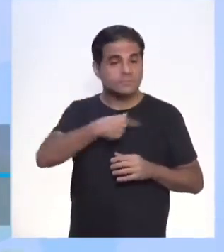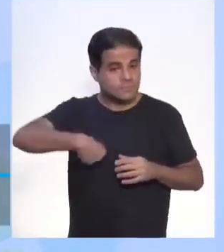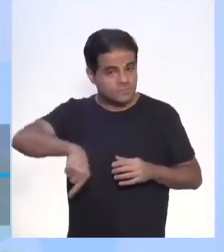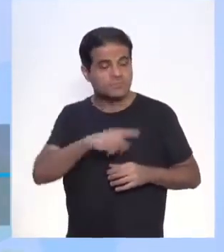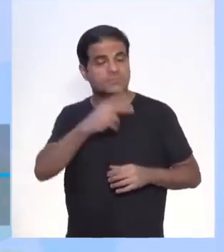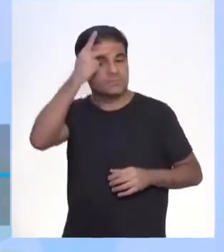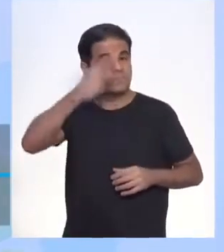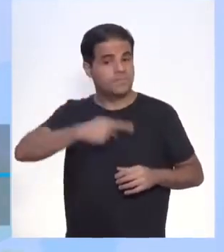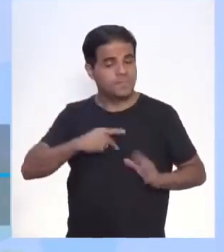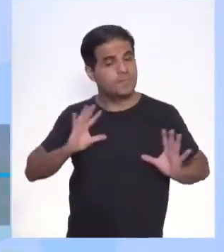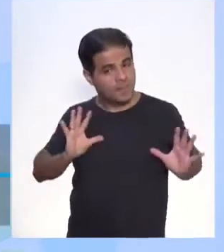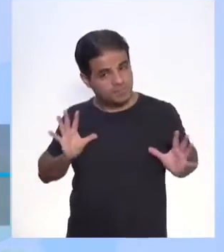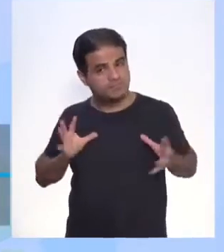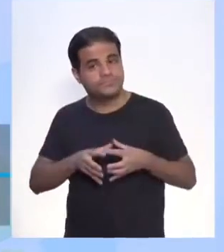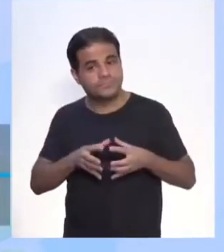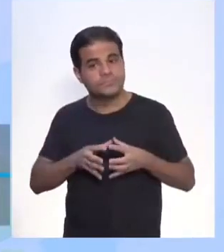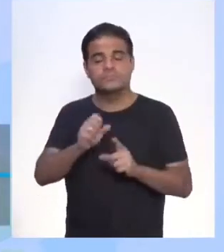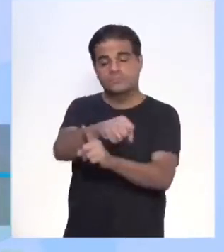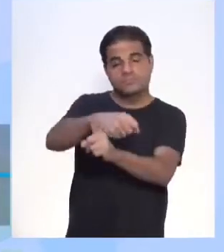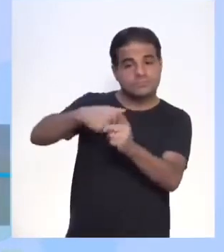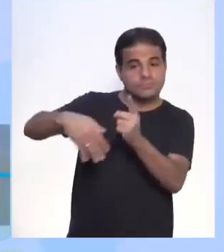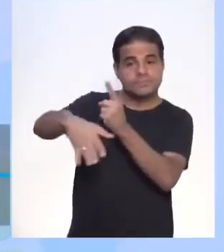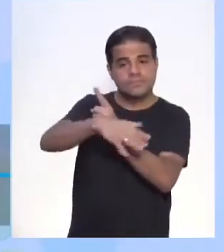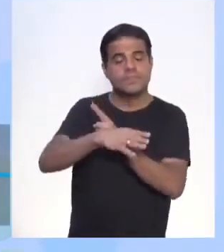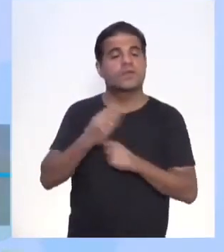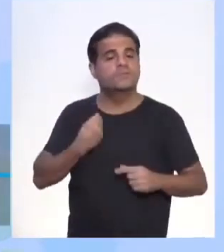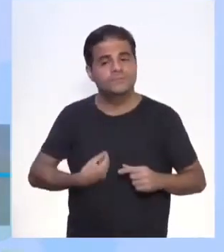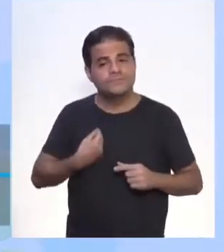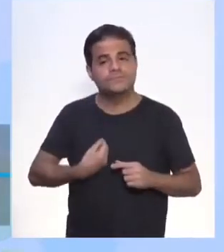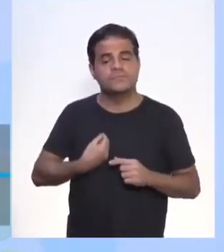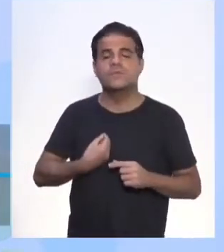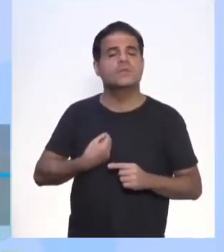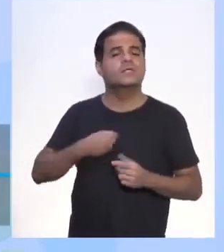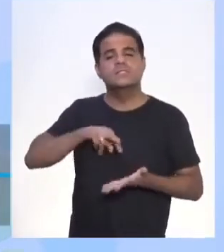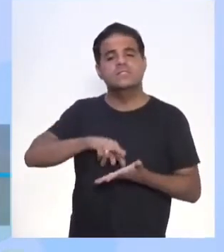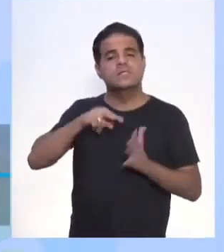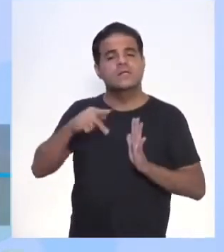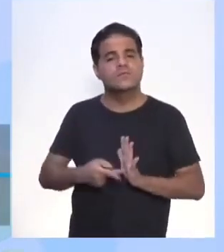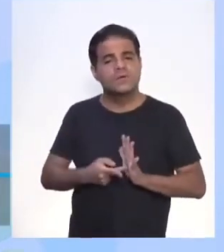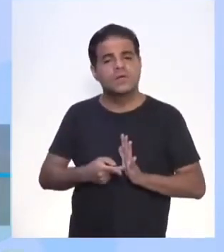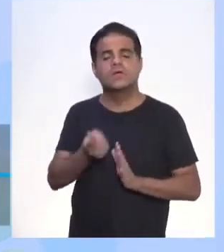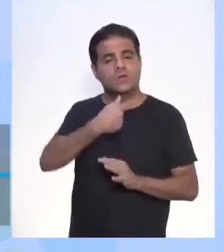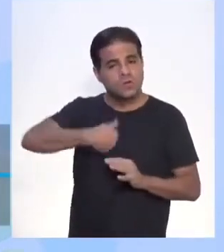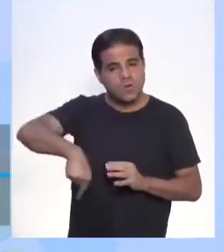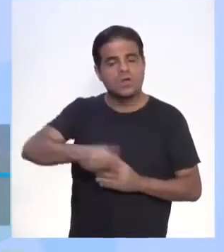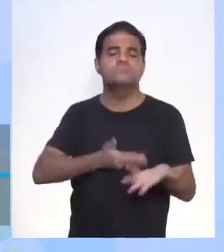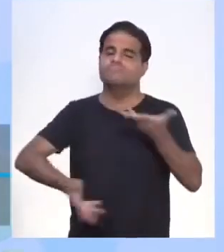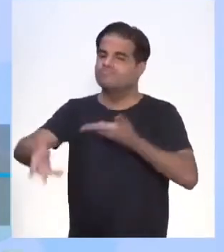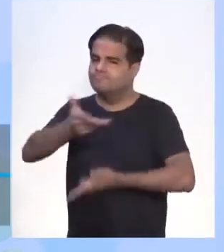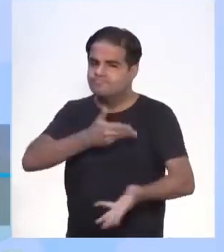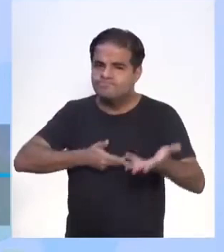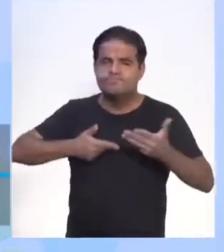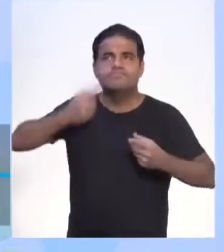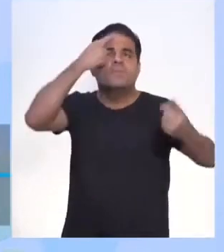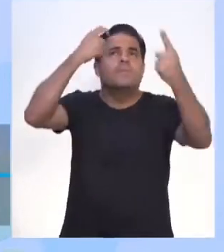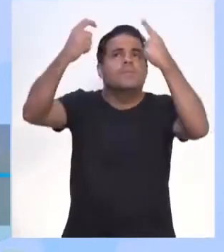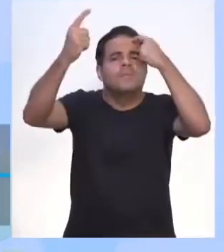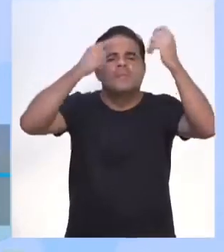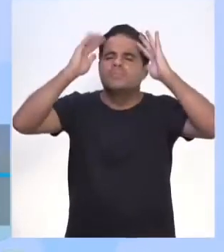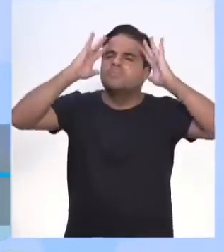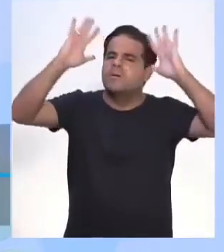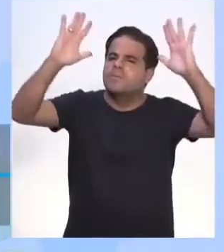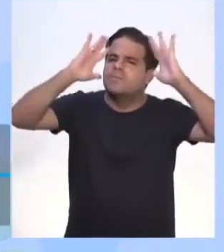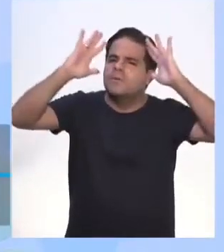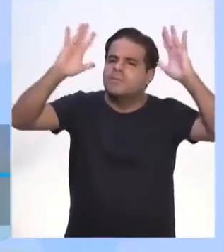enquanto indivíduos, estamos em sociedade, e viver em sociedade significa que nós estamos compartilhando um conjunto de ideias, de